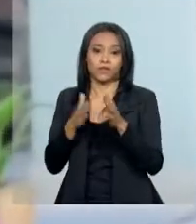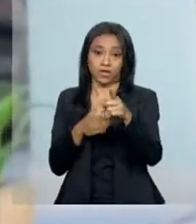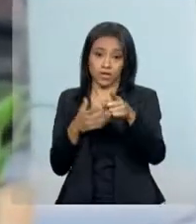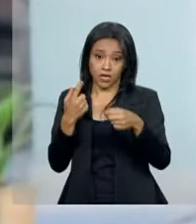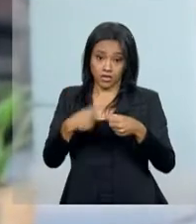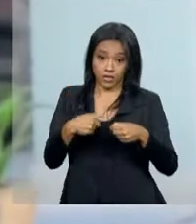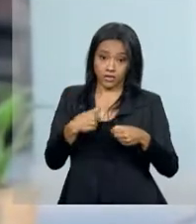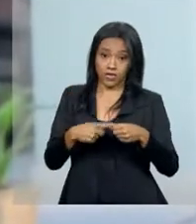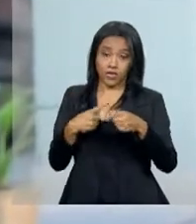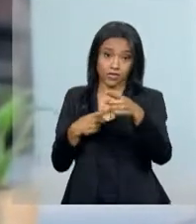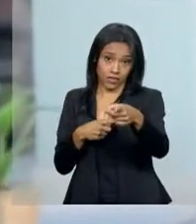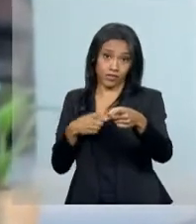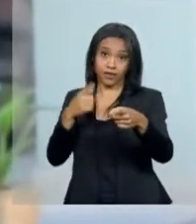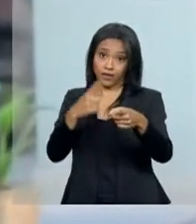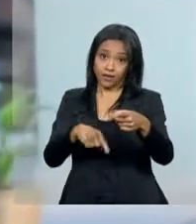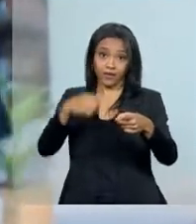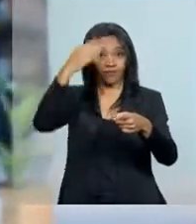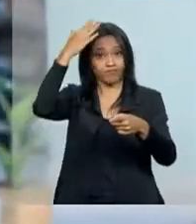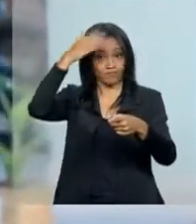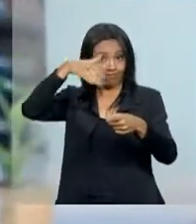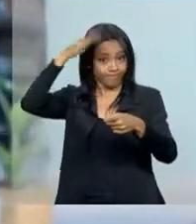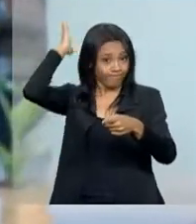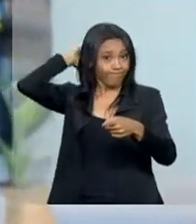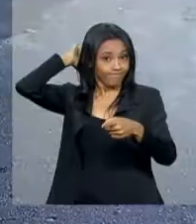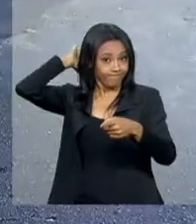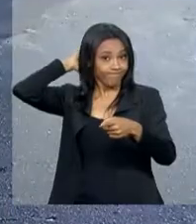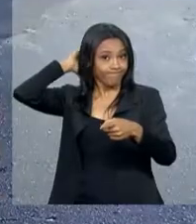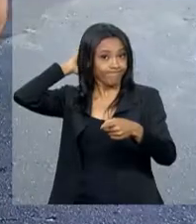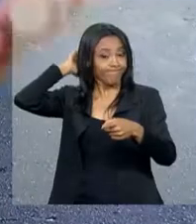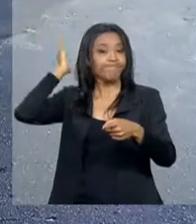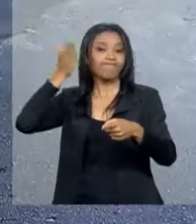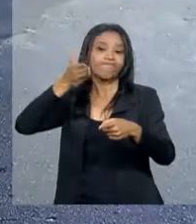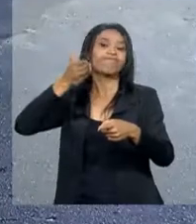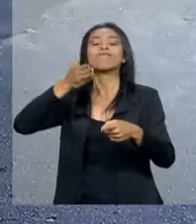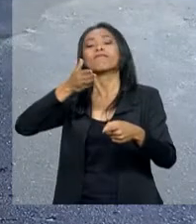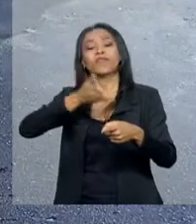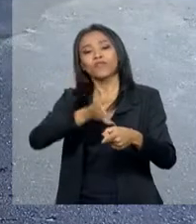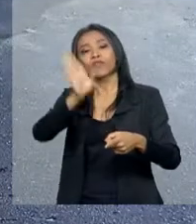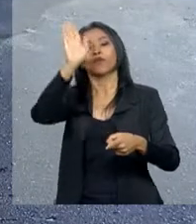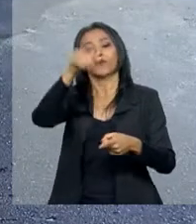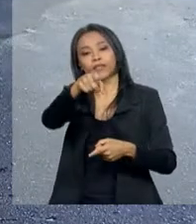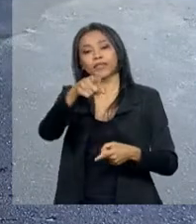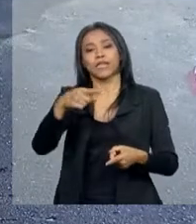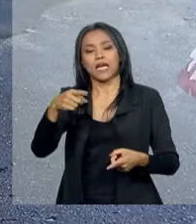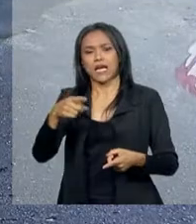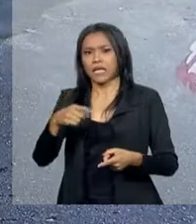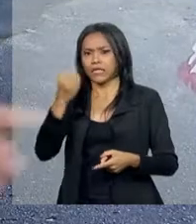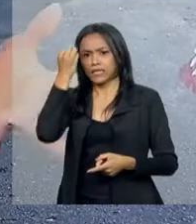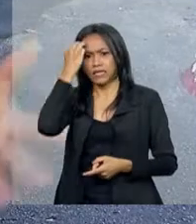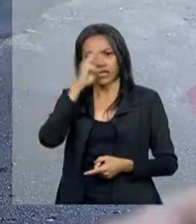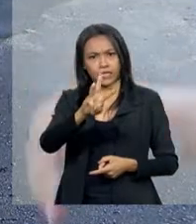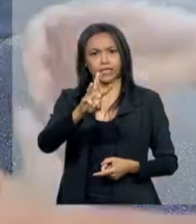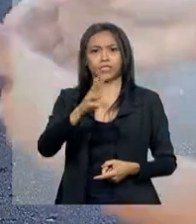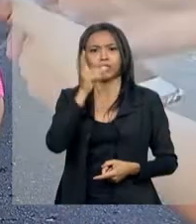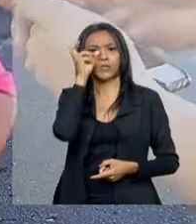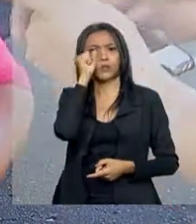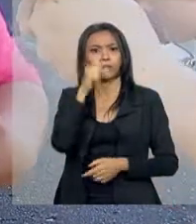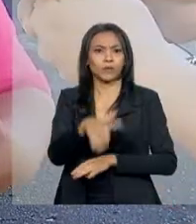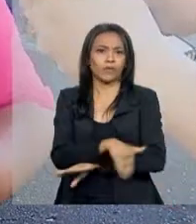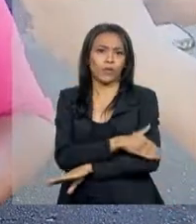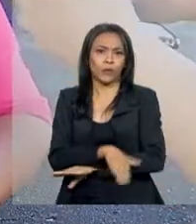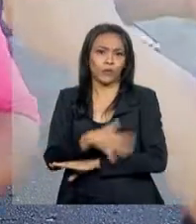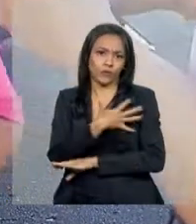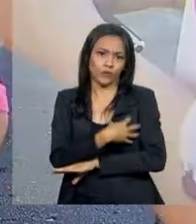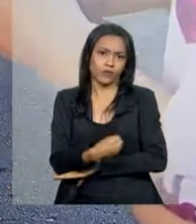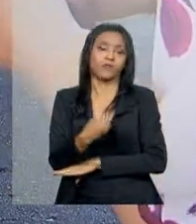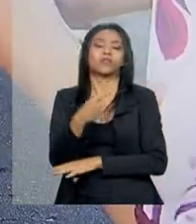Manaus transformou Culimar. Ela saiu da Venezuela por não ter o que comer. Chegou a passar 3 dias dormindo na rua com as filhas